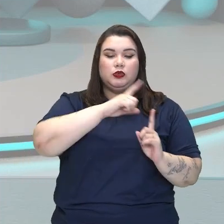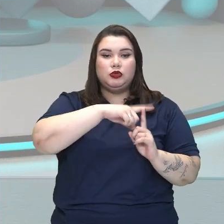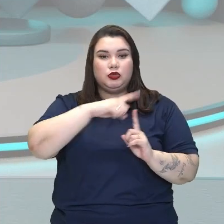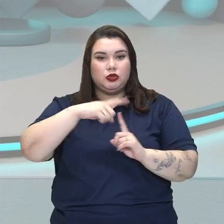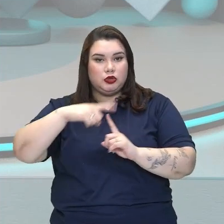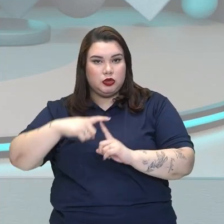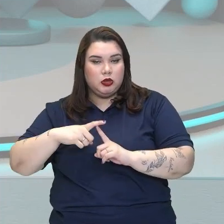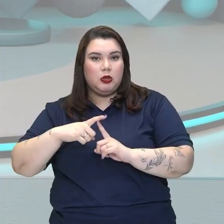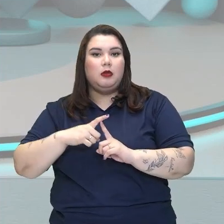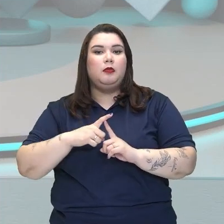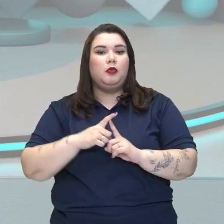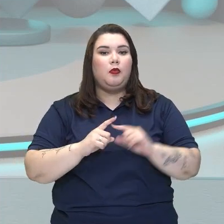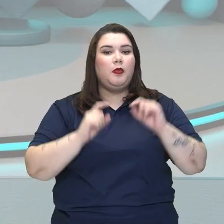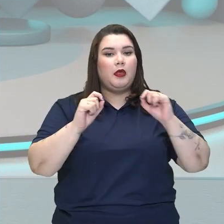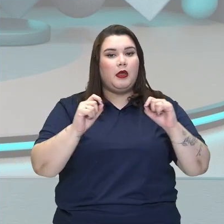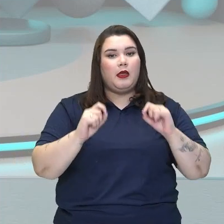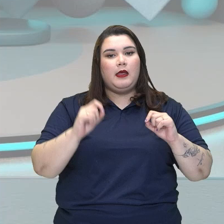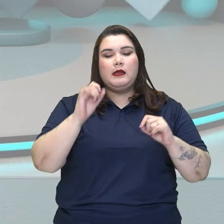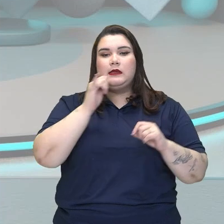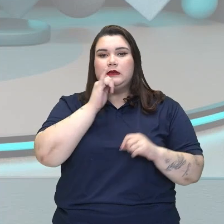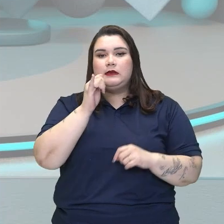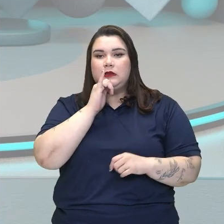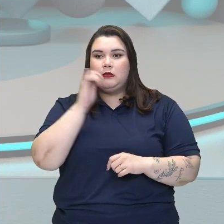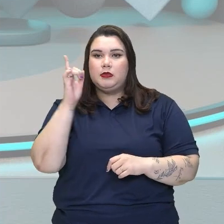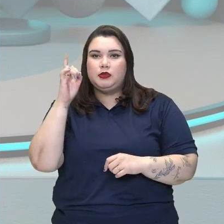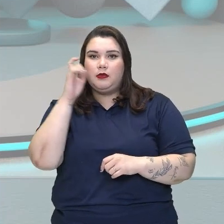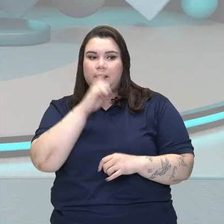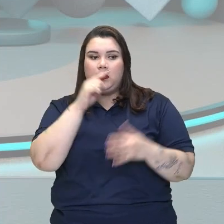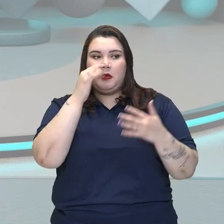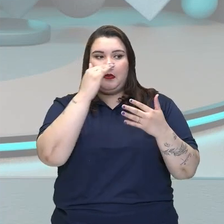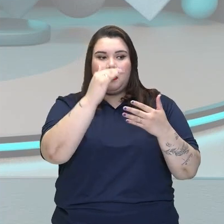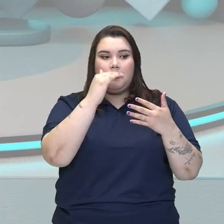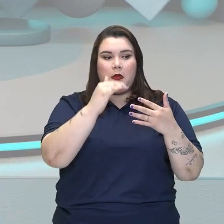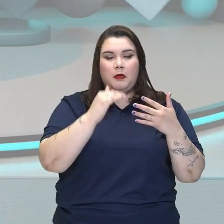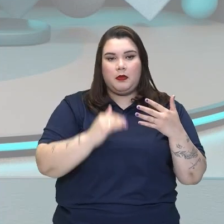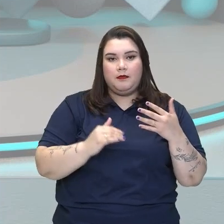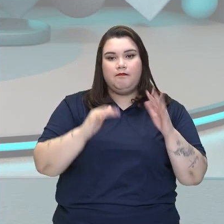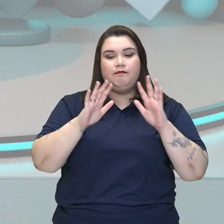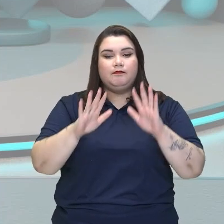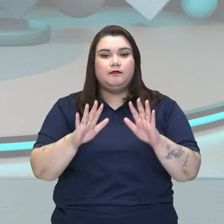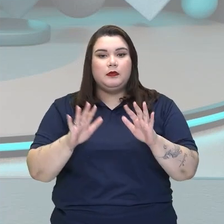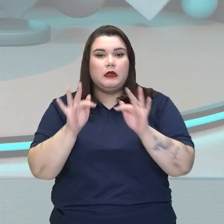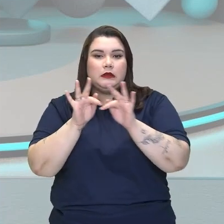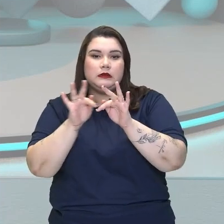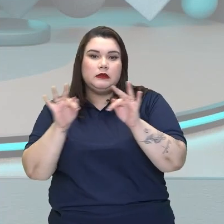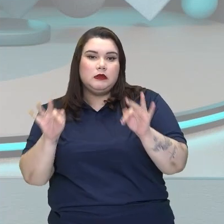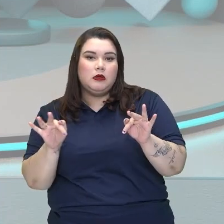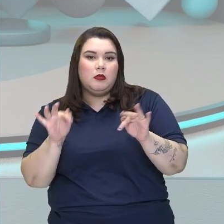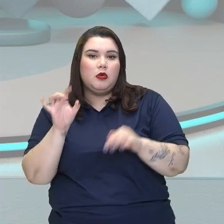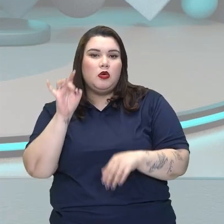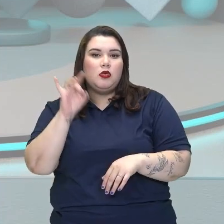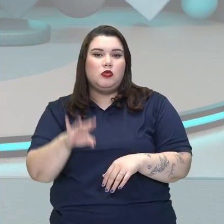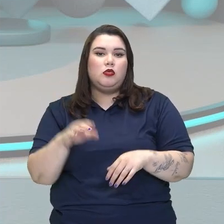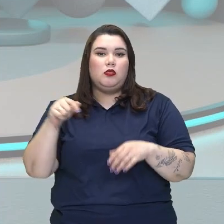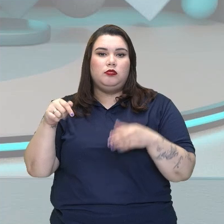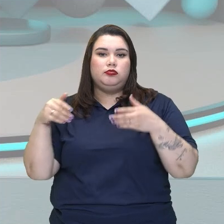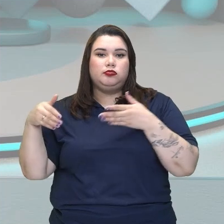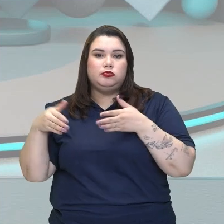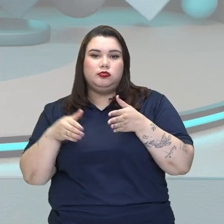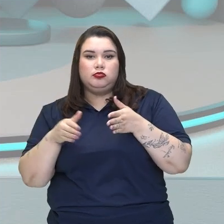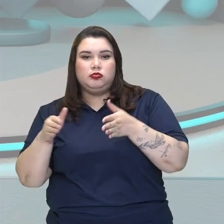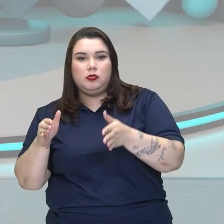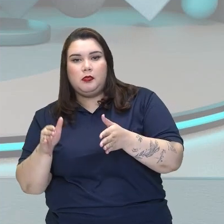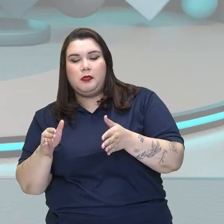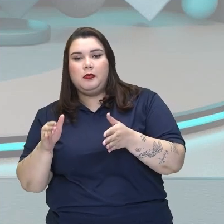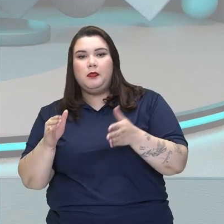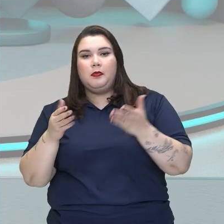com diferentes graus de dificuldade. Os mais simples são formados por apenas, né, por trilhas,